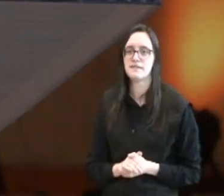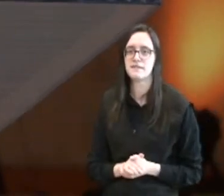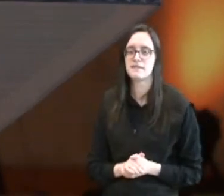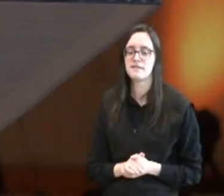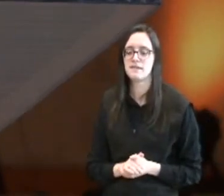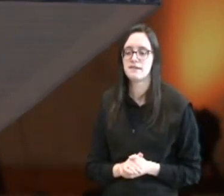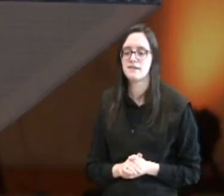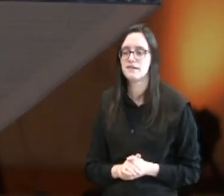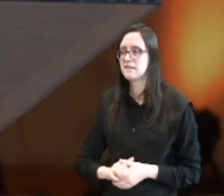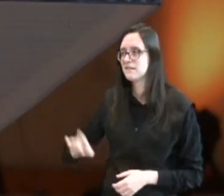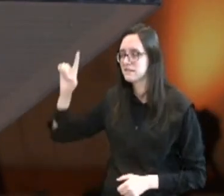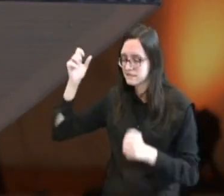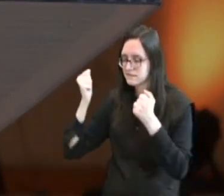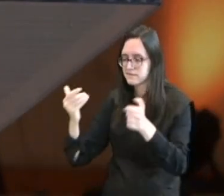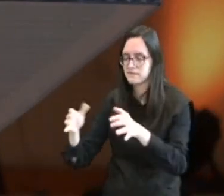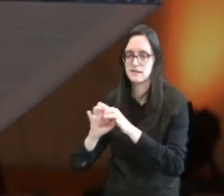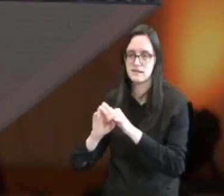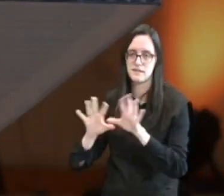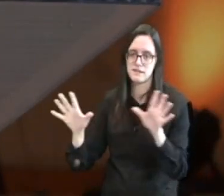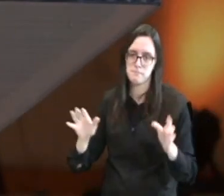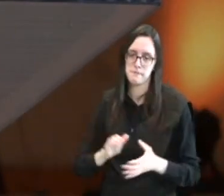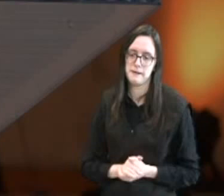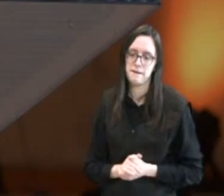e Deus liberta.